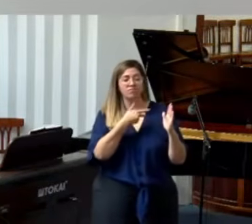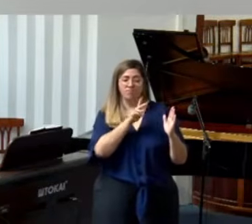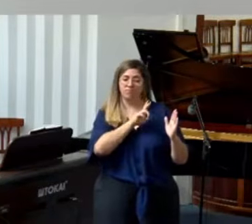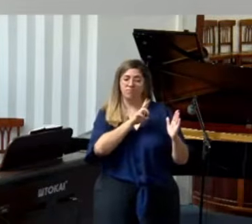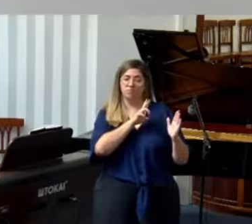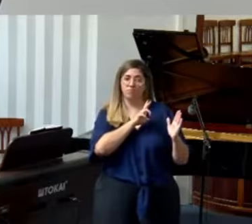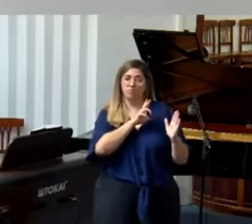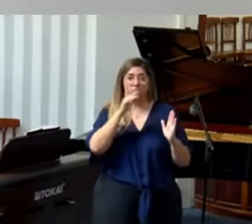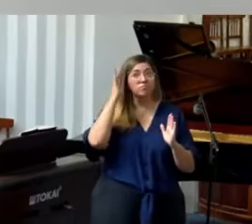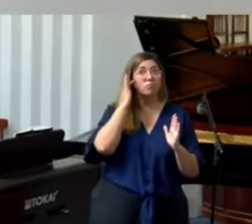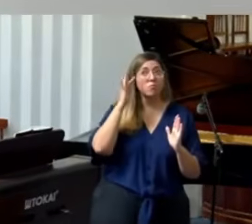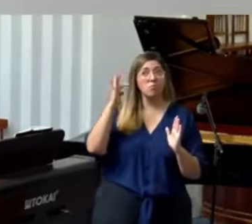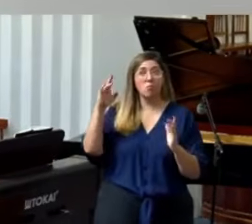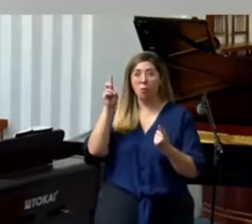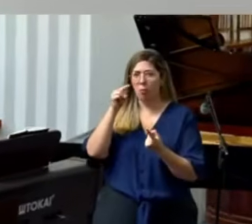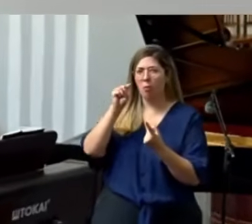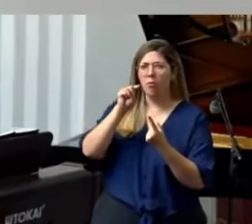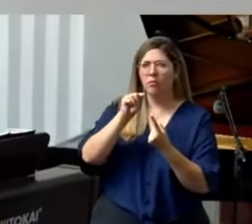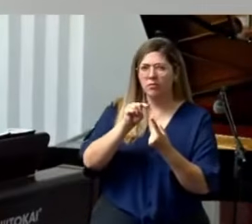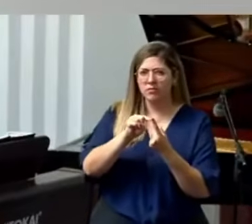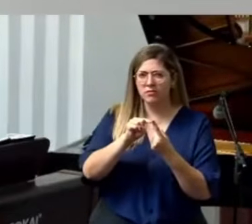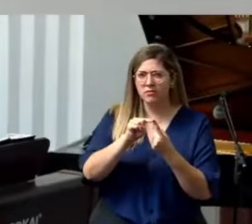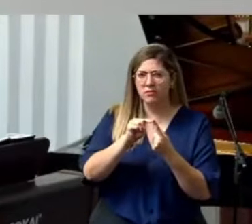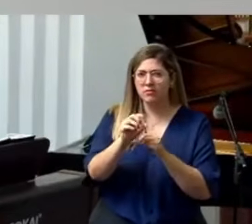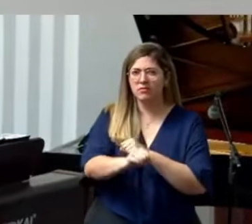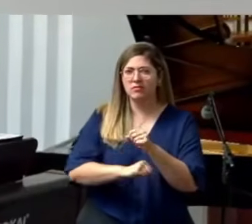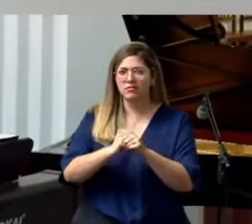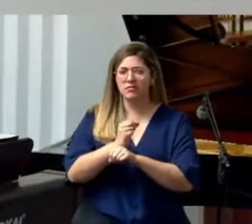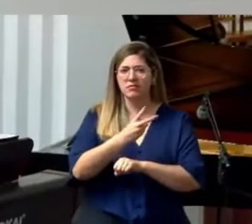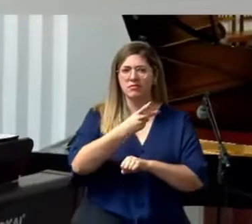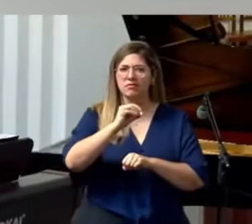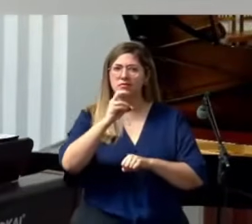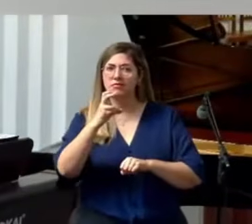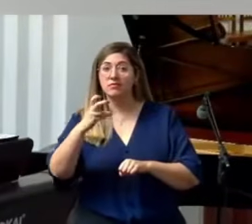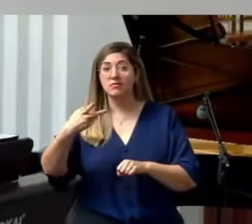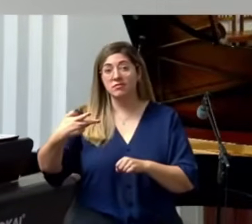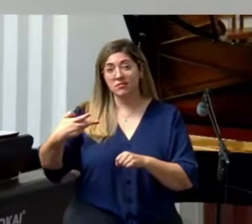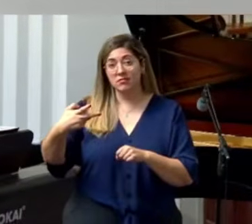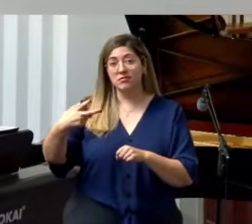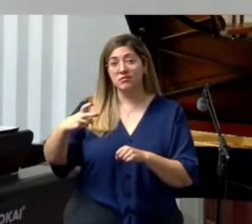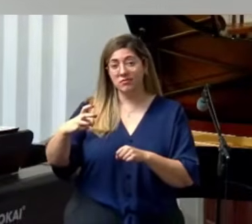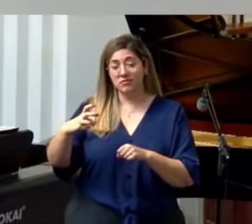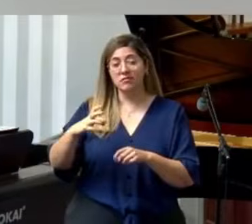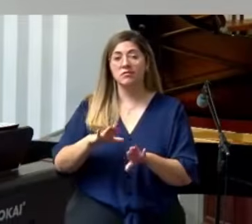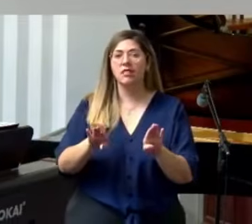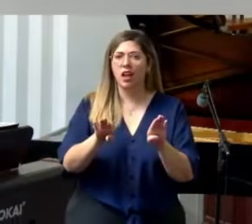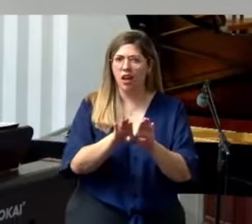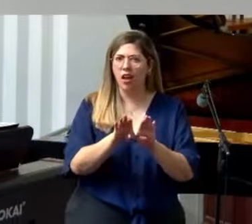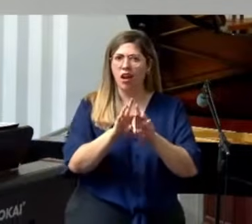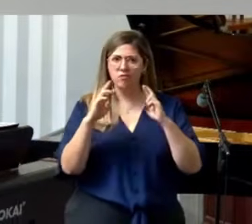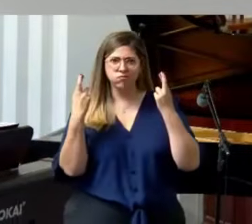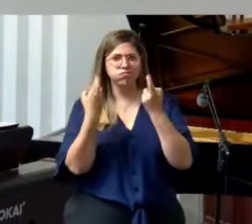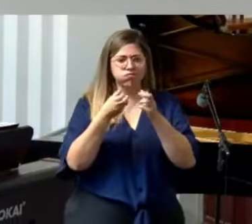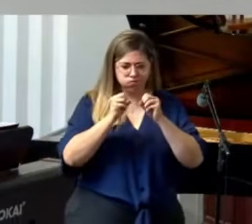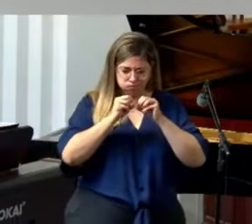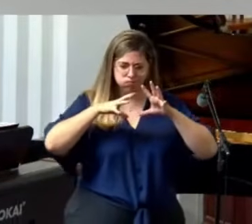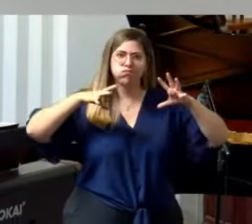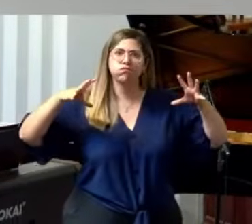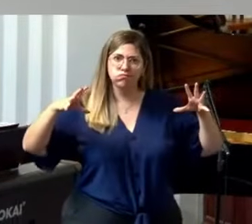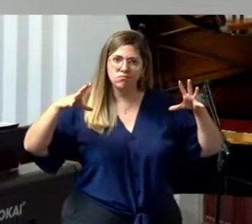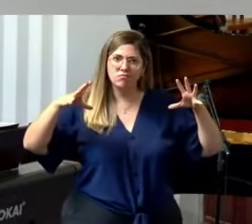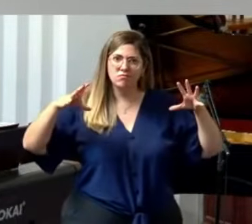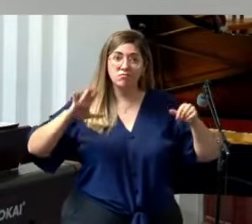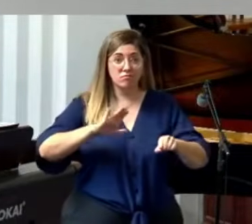sonhos, de nossos objetivos, especialmente considerando a expansão do reino de Deus como grande projeto